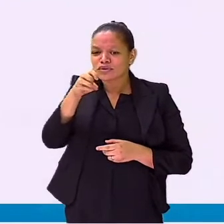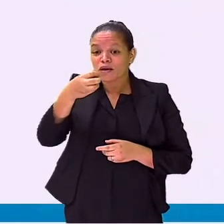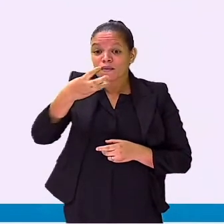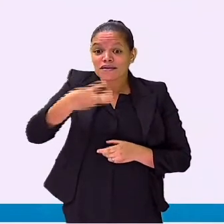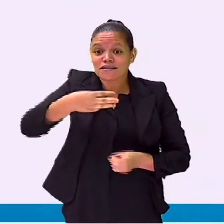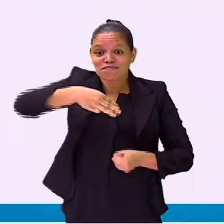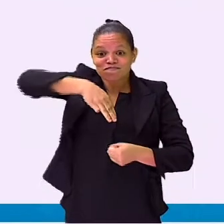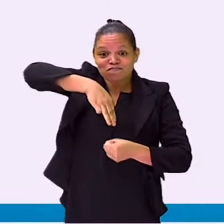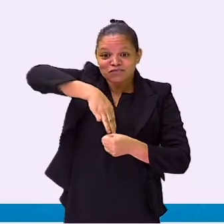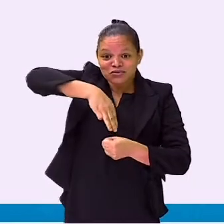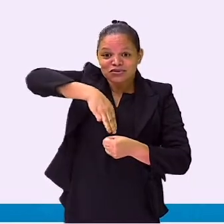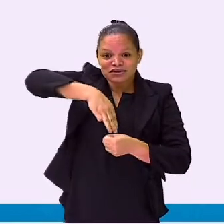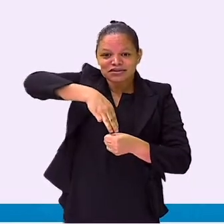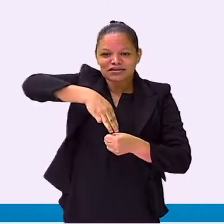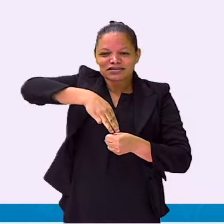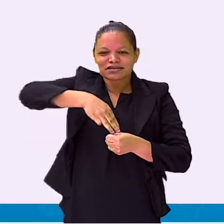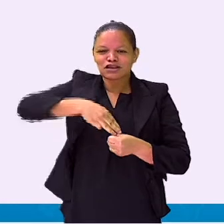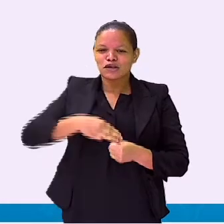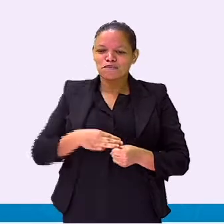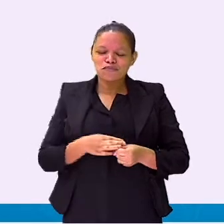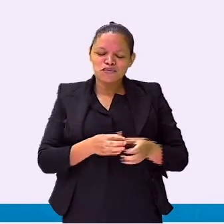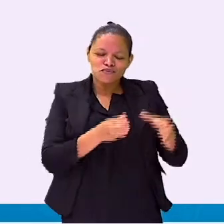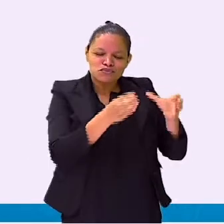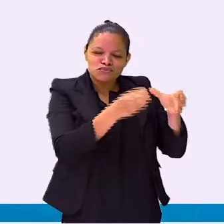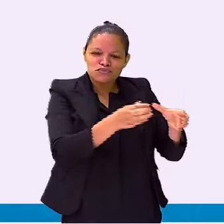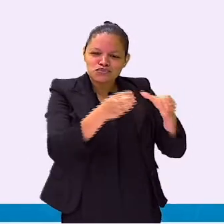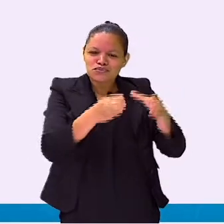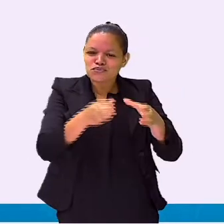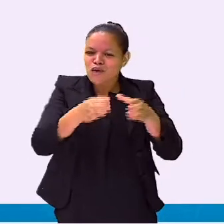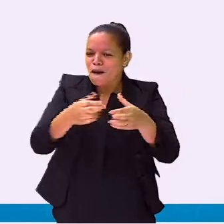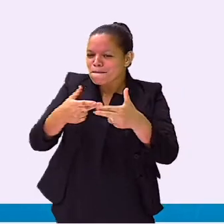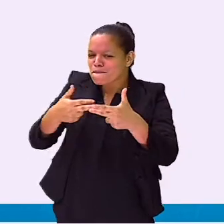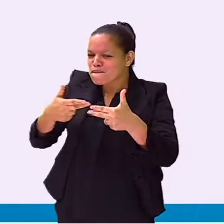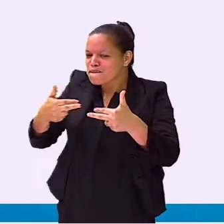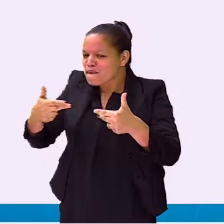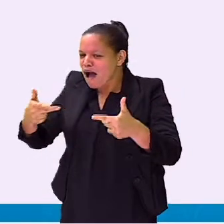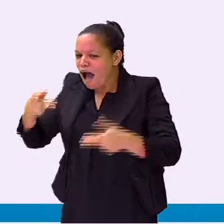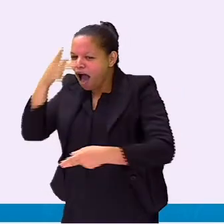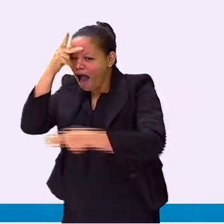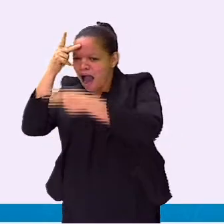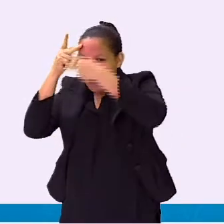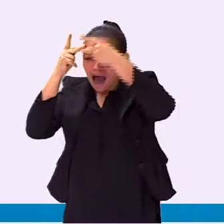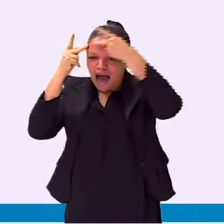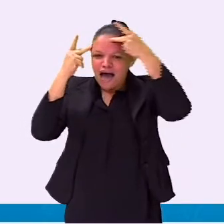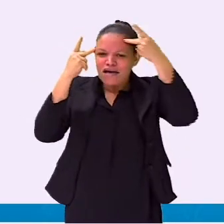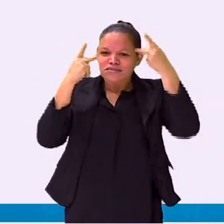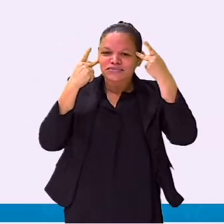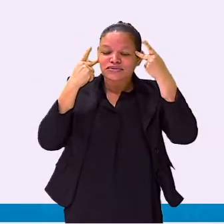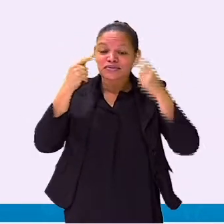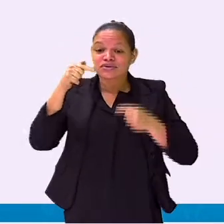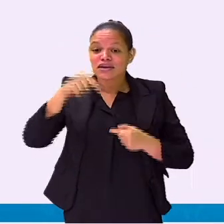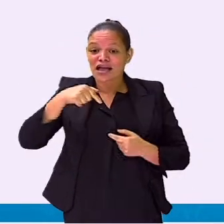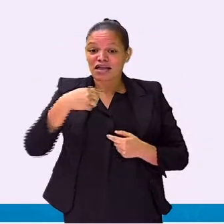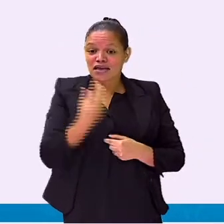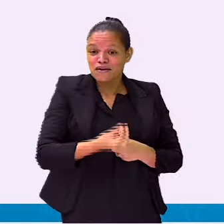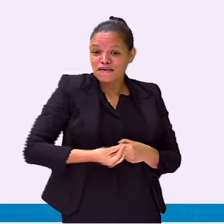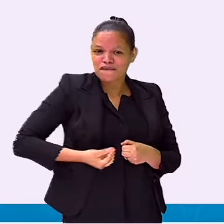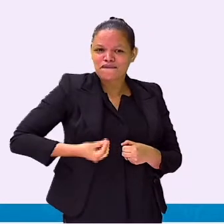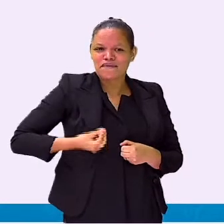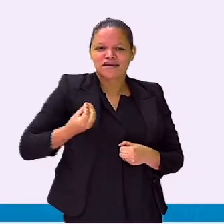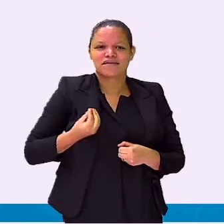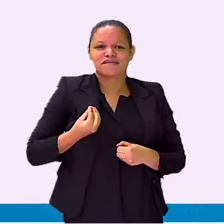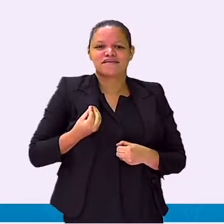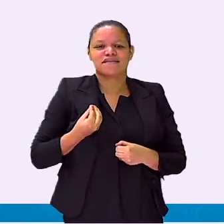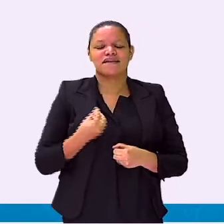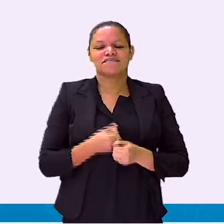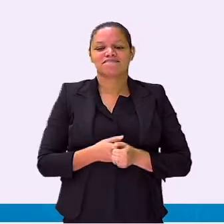A mineiridade é a tradição e a liberdade. Ainda que tardia,